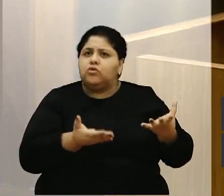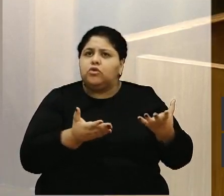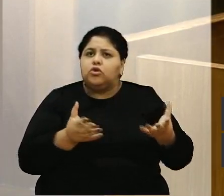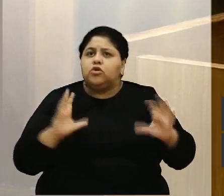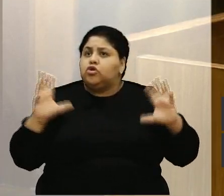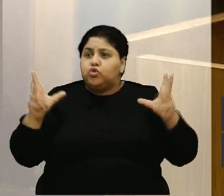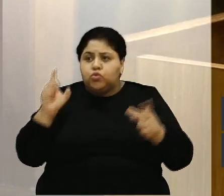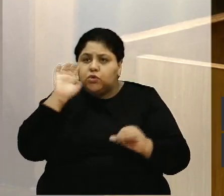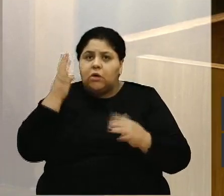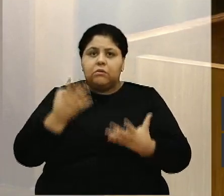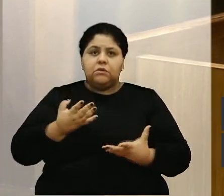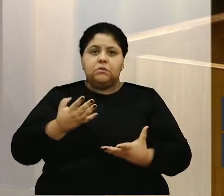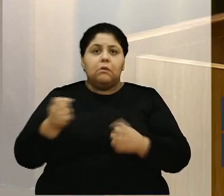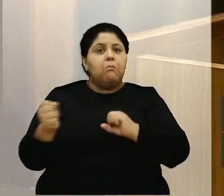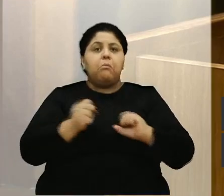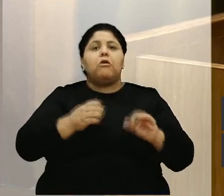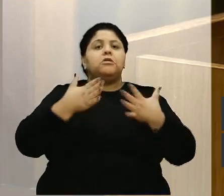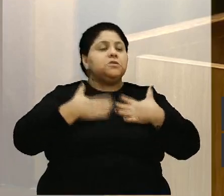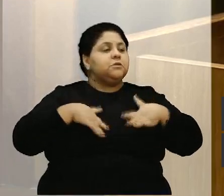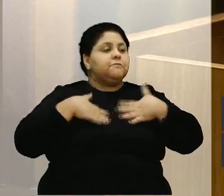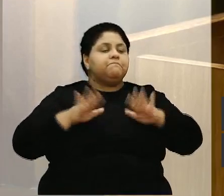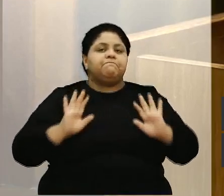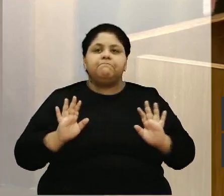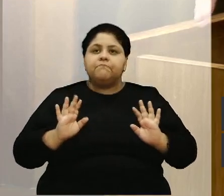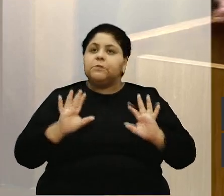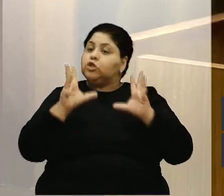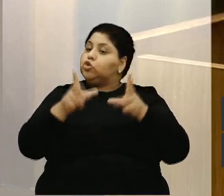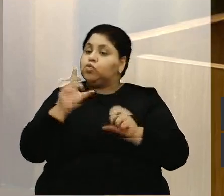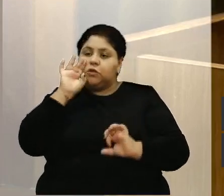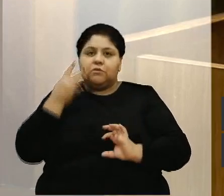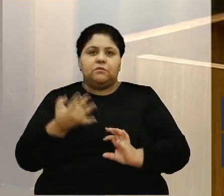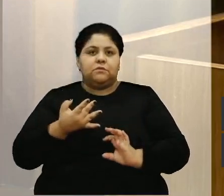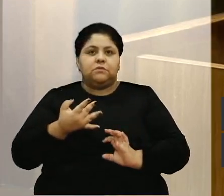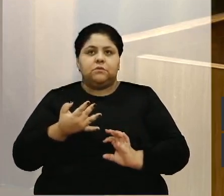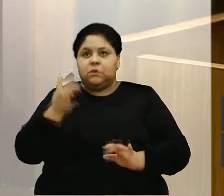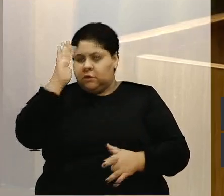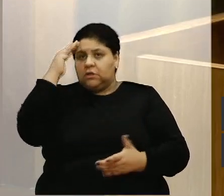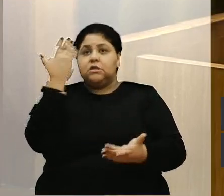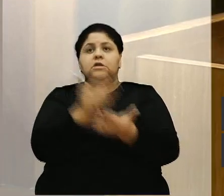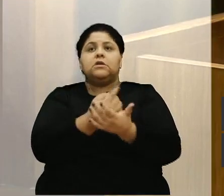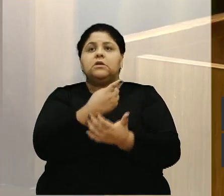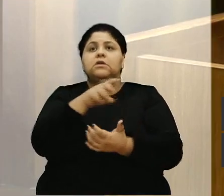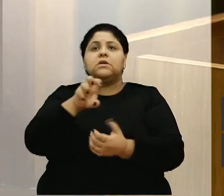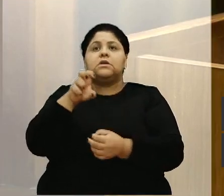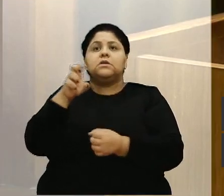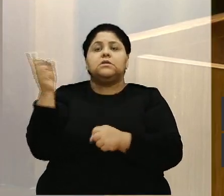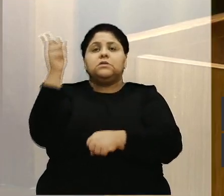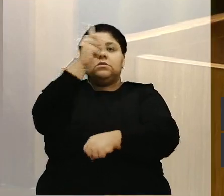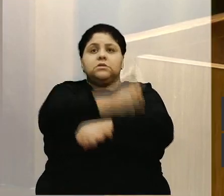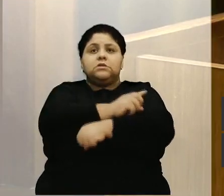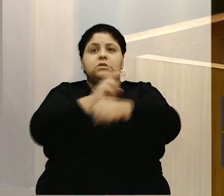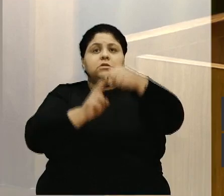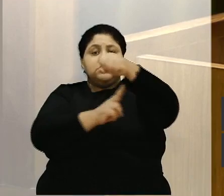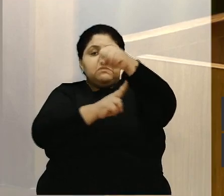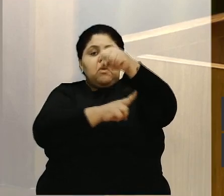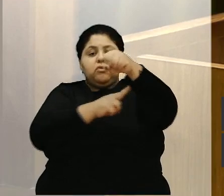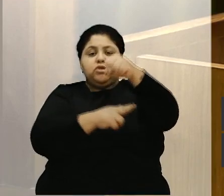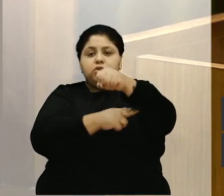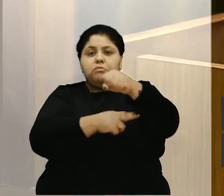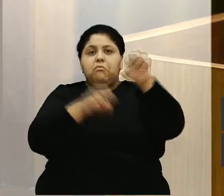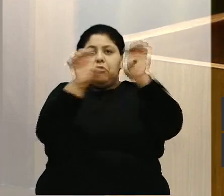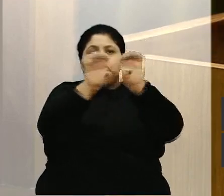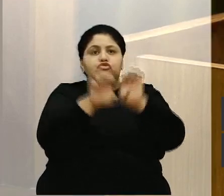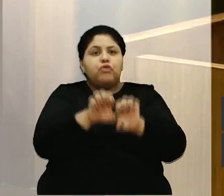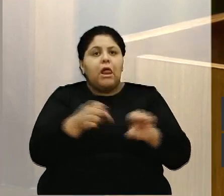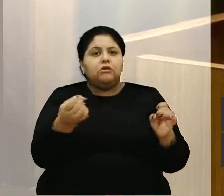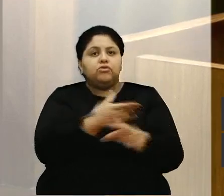vai acontecer. Pode ficar tranquilo, que tudo vai acontecer. Acredito que em 15 dias a ponte do Caí vai estar reconstruída.